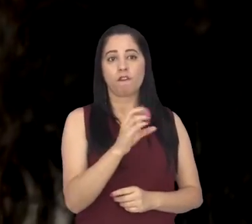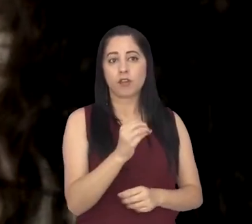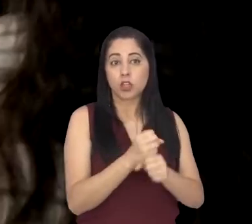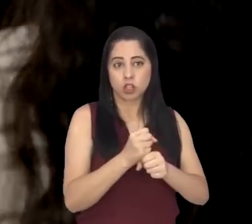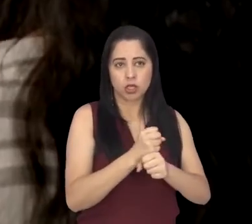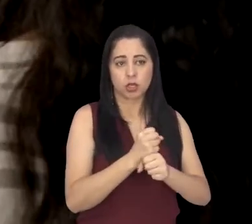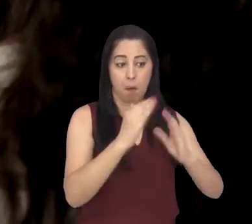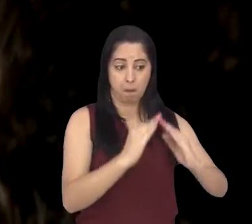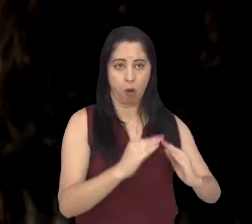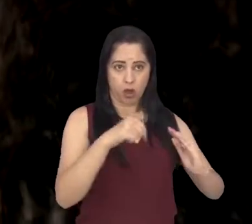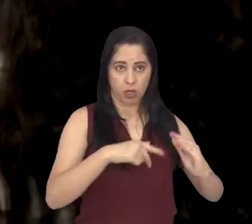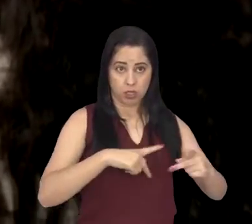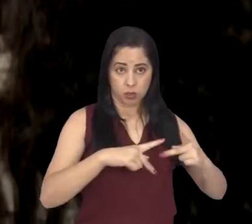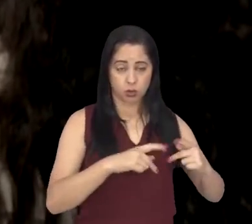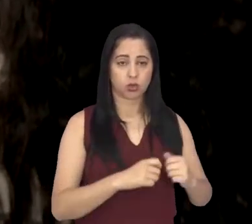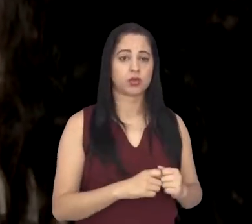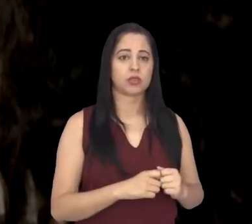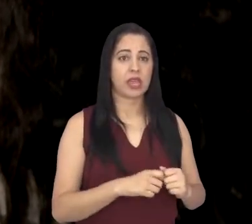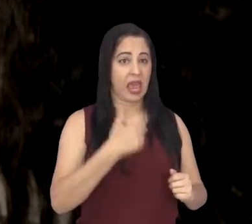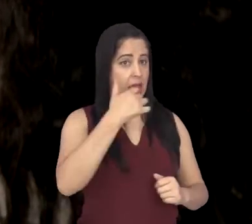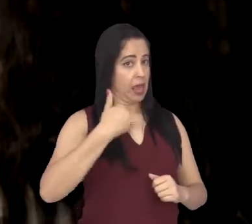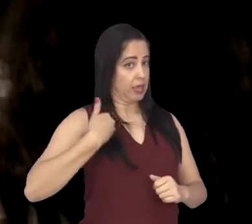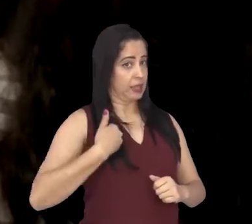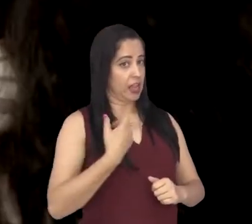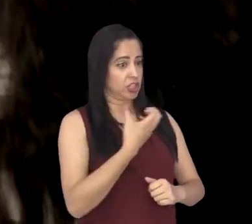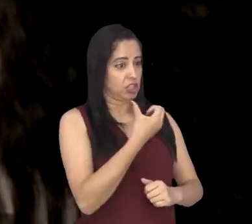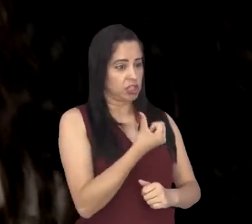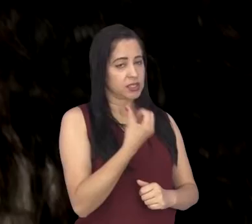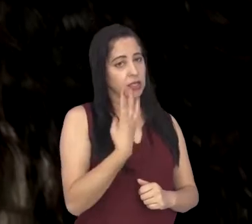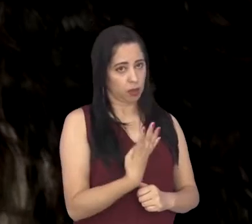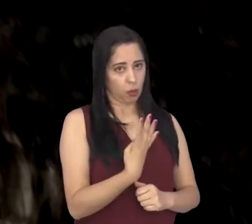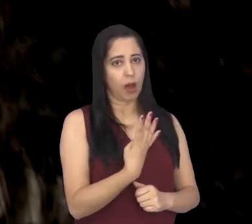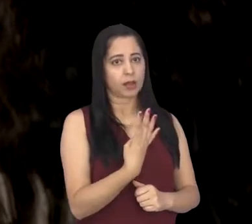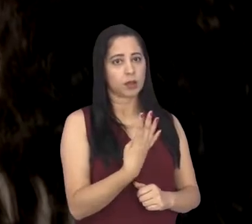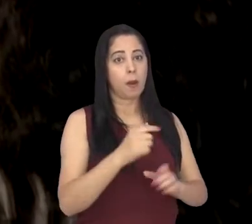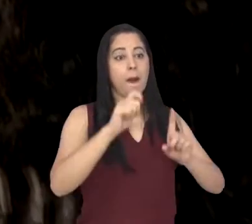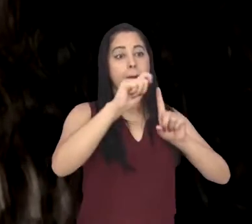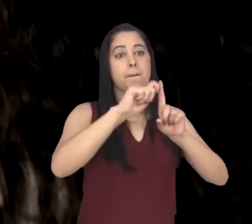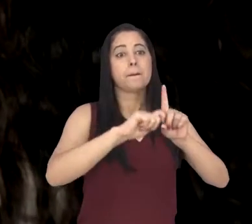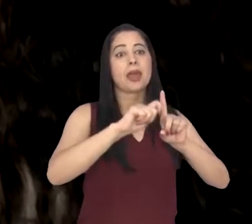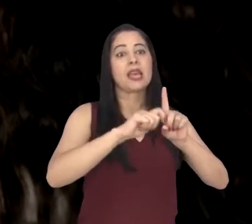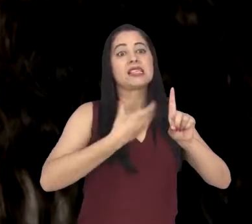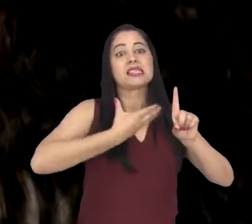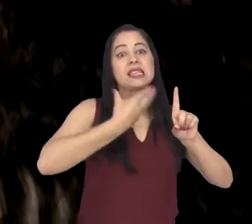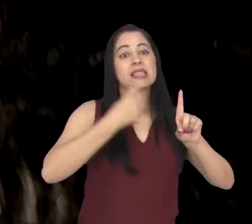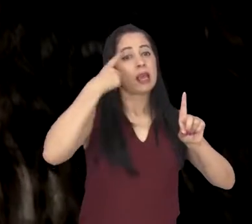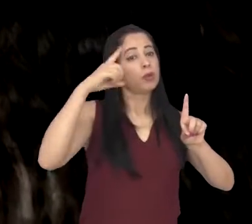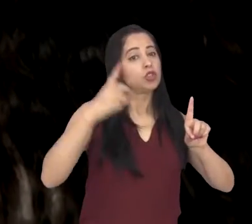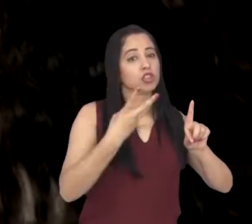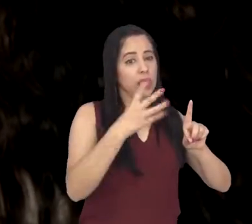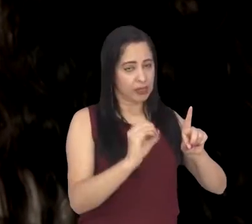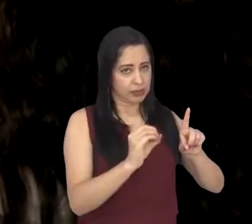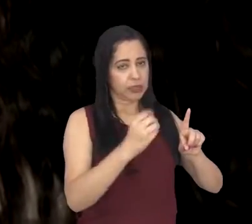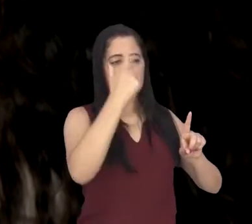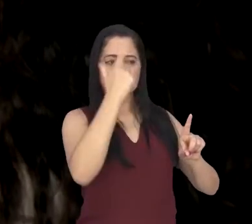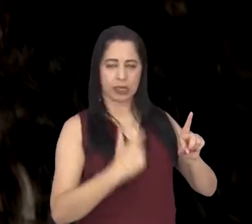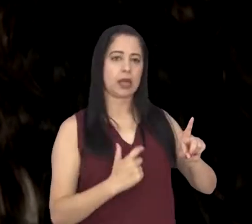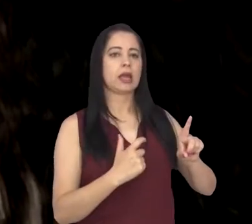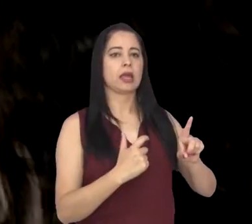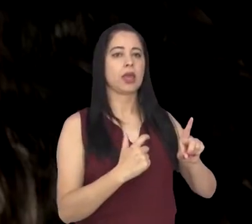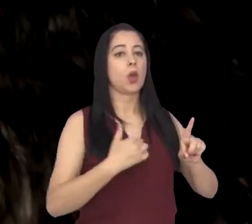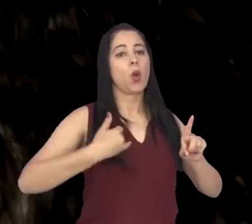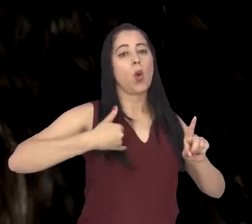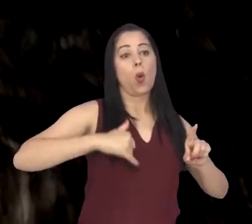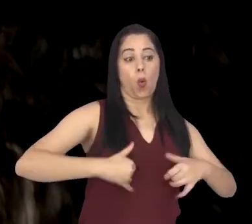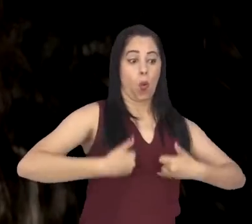20 anos. Eu estou com 65, vou fazer 65 agora no próximo 30 de dezembro,